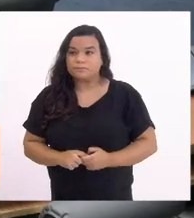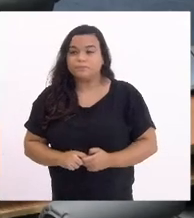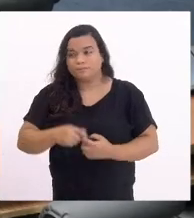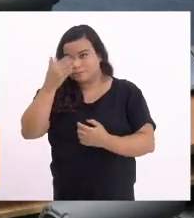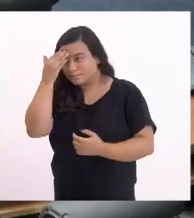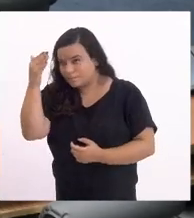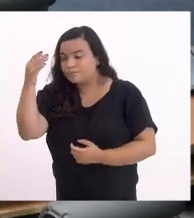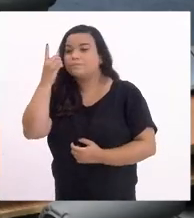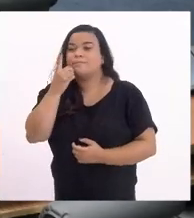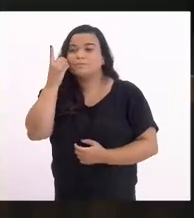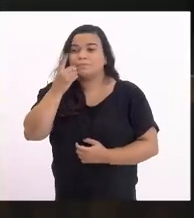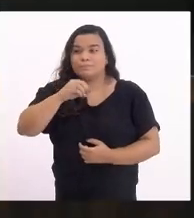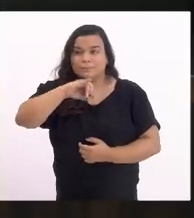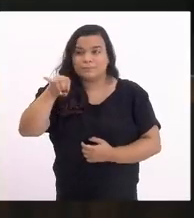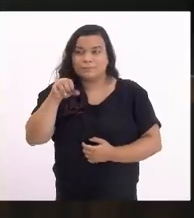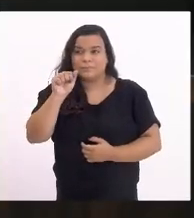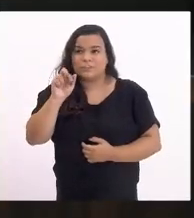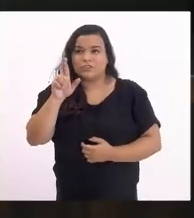Obrigado, deputado Jairi.